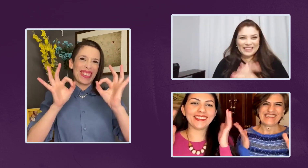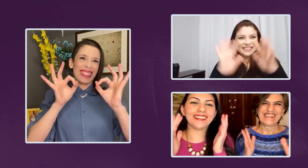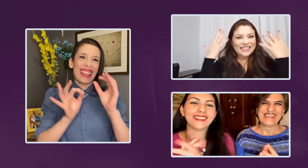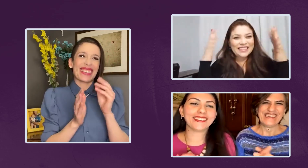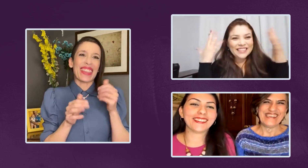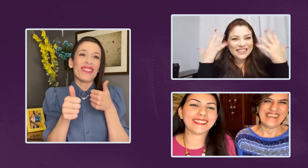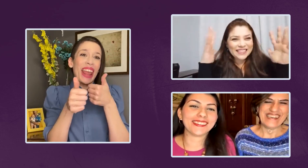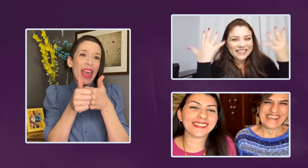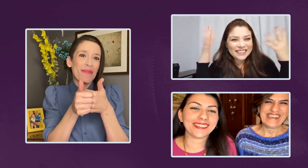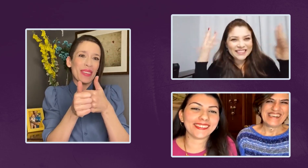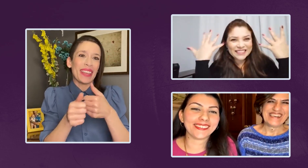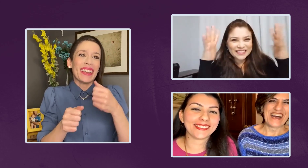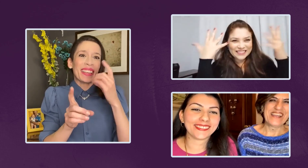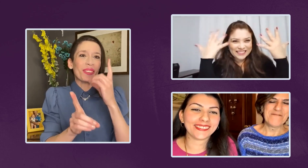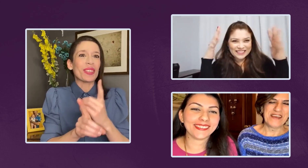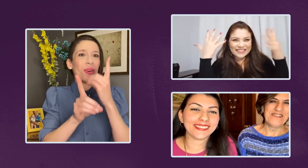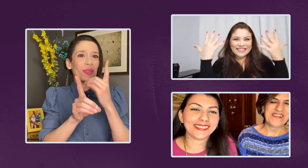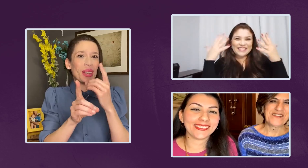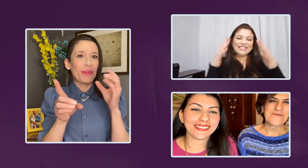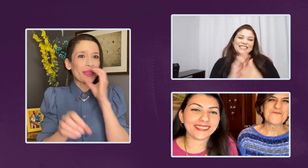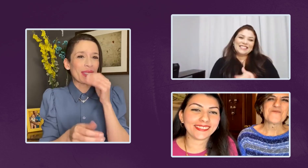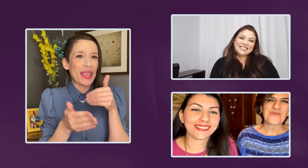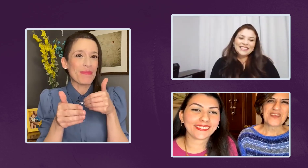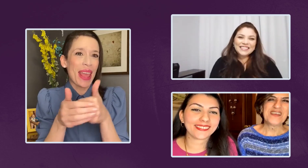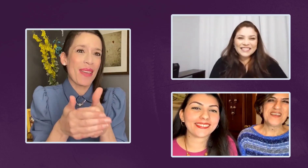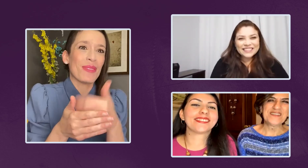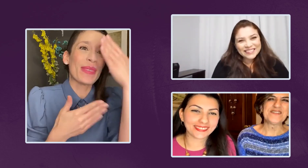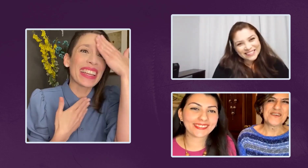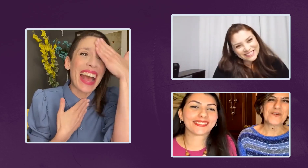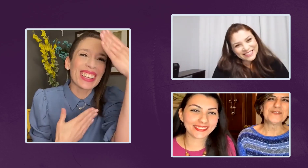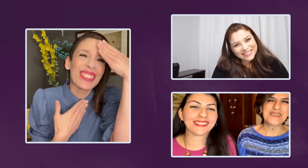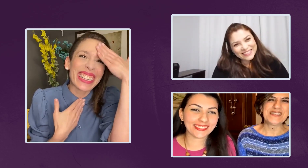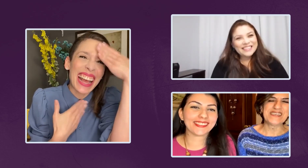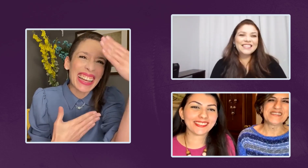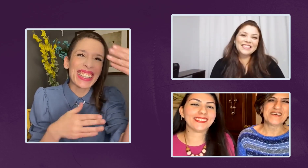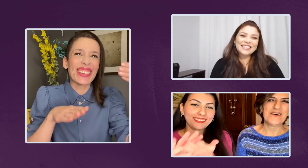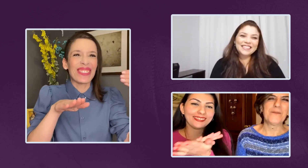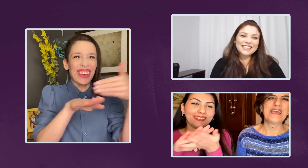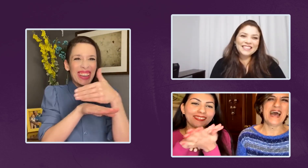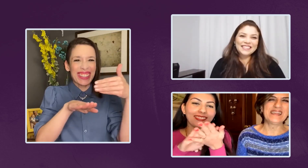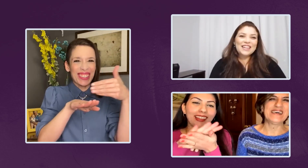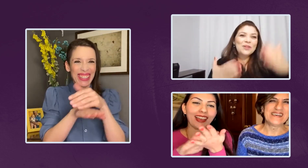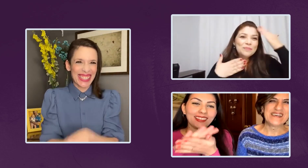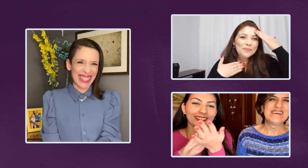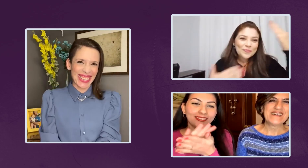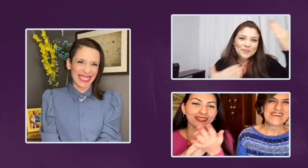Com certeza, até breve. Até que nos breve. encontremos em breve. Isso, obrigada com certeza. pela